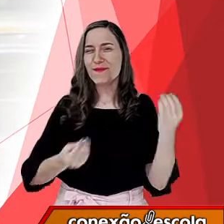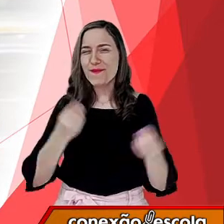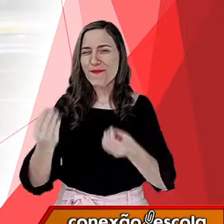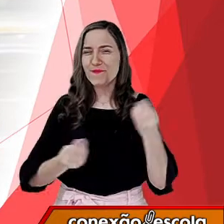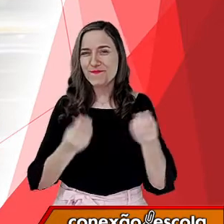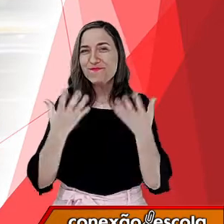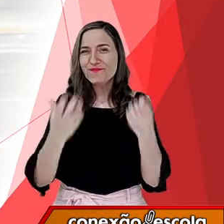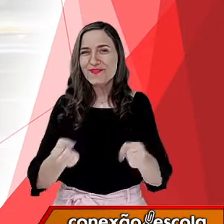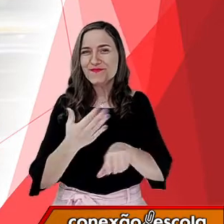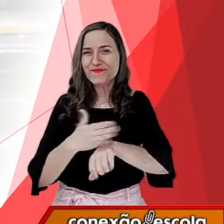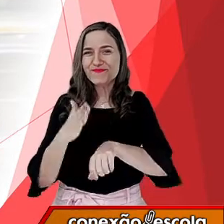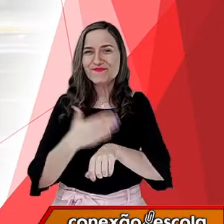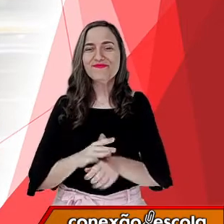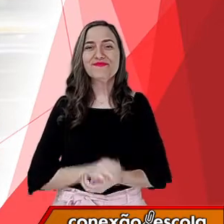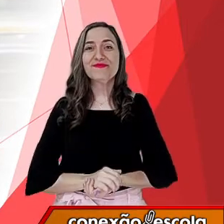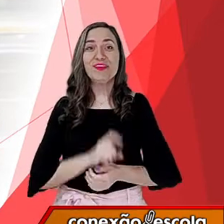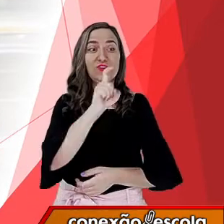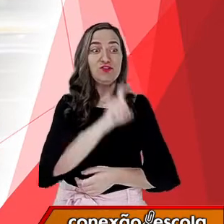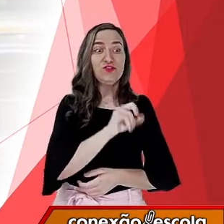como funciona?